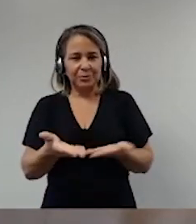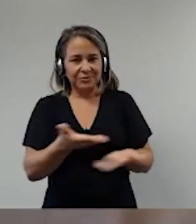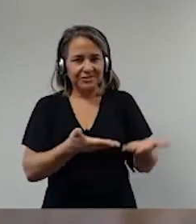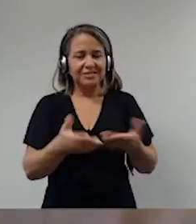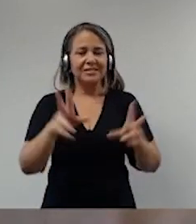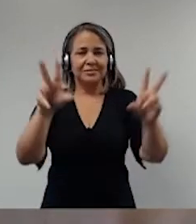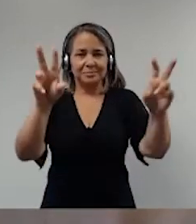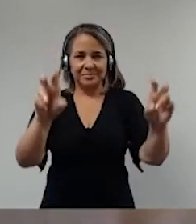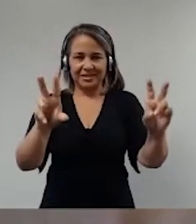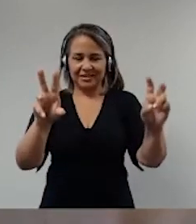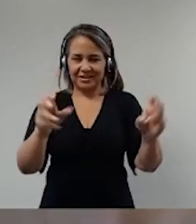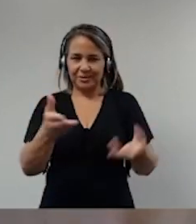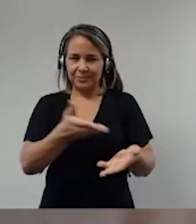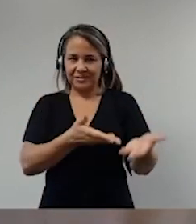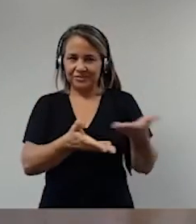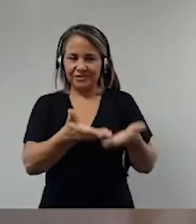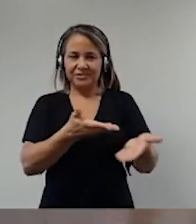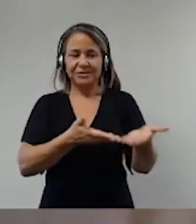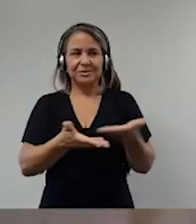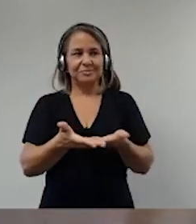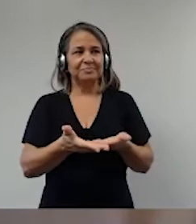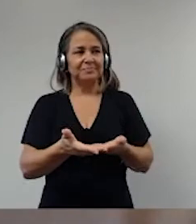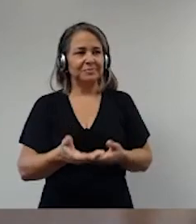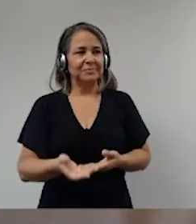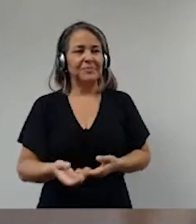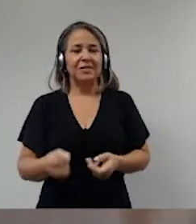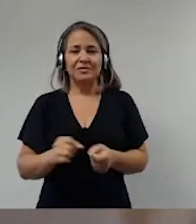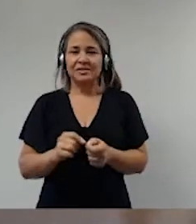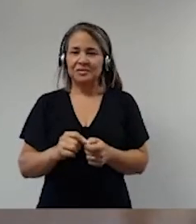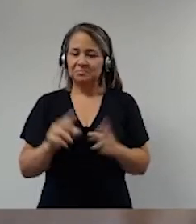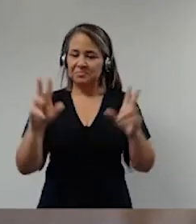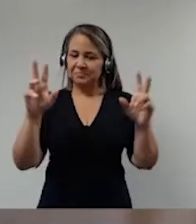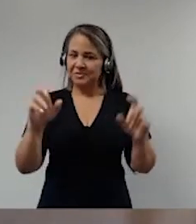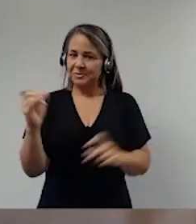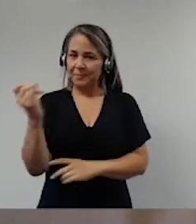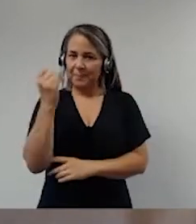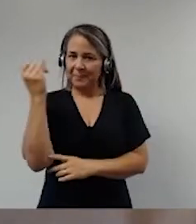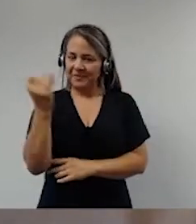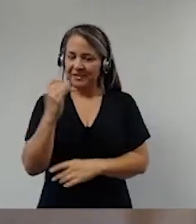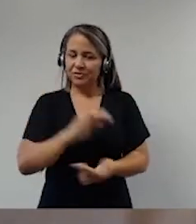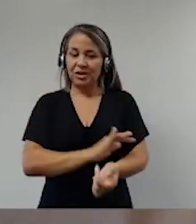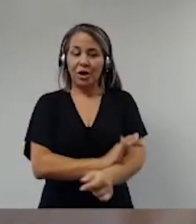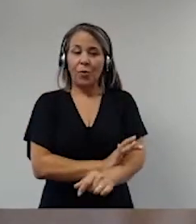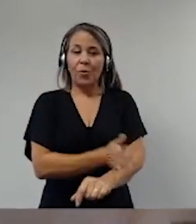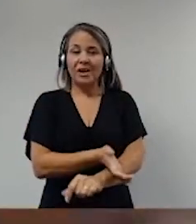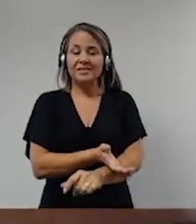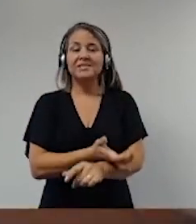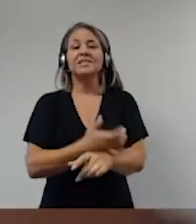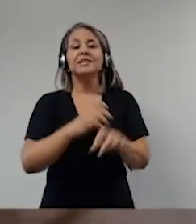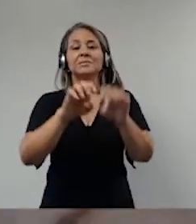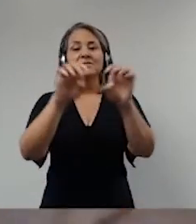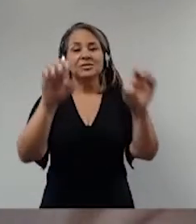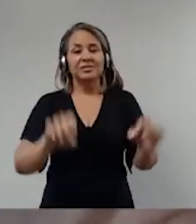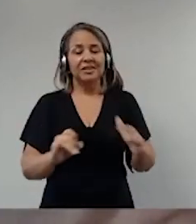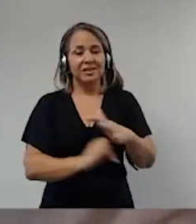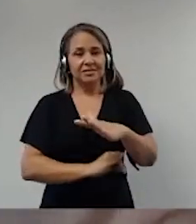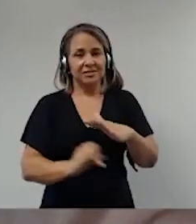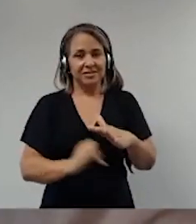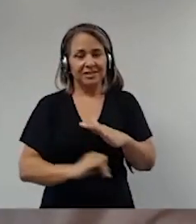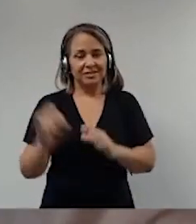conduzindo, sendo mediador desse painel de uma questão tão importante como racismo e estrutura das relações na sociedade